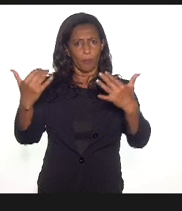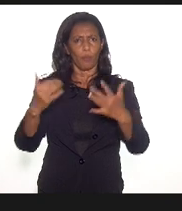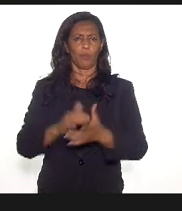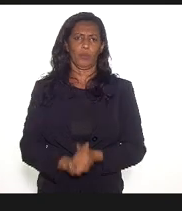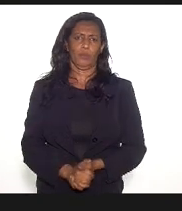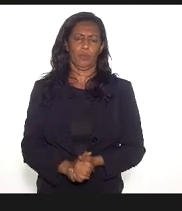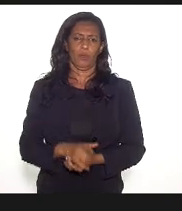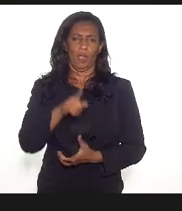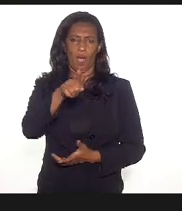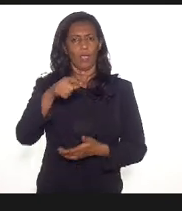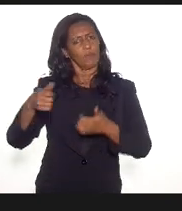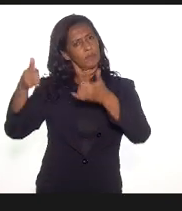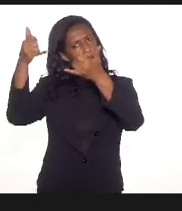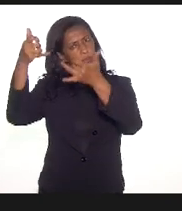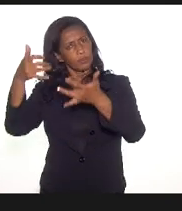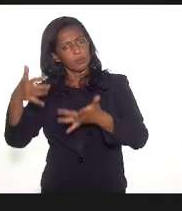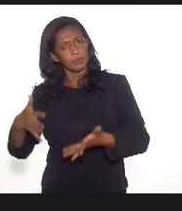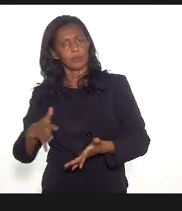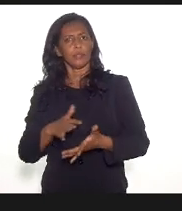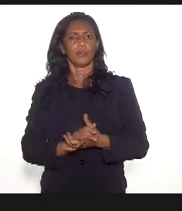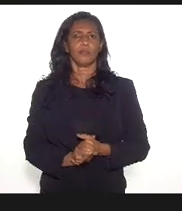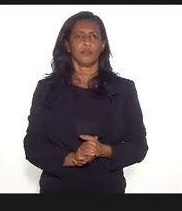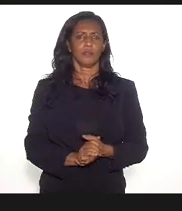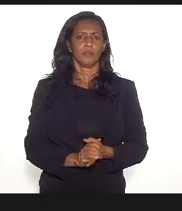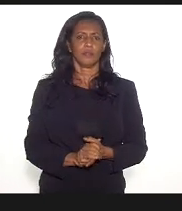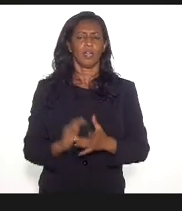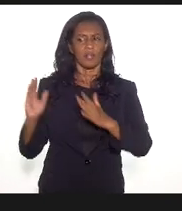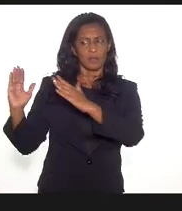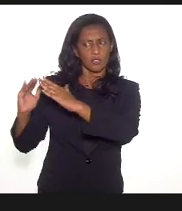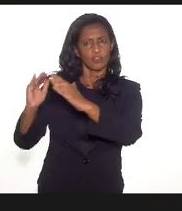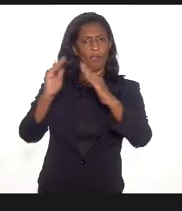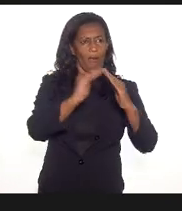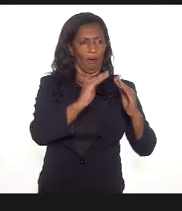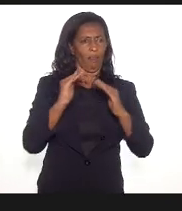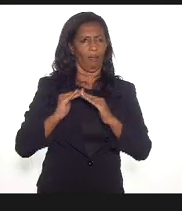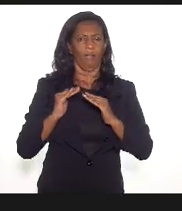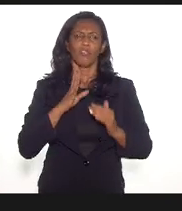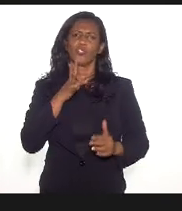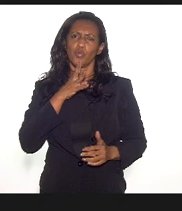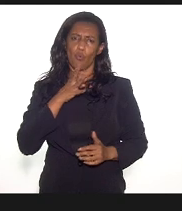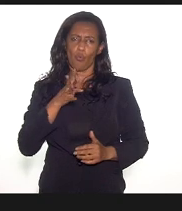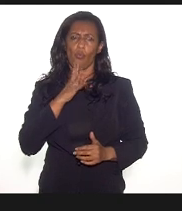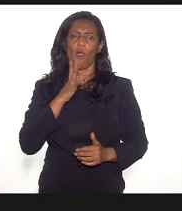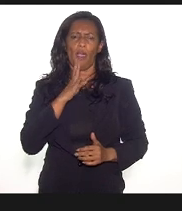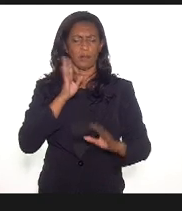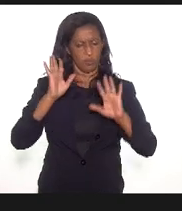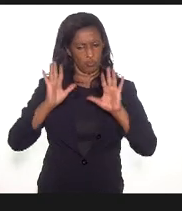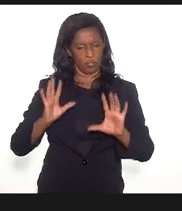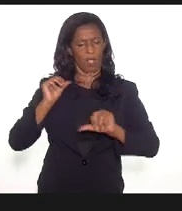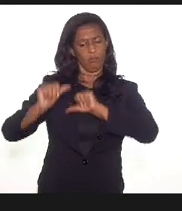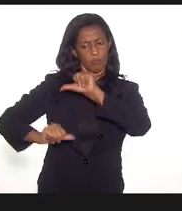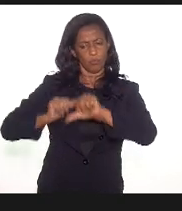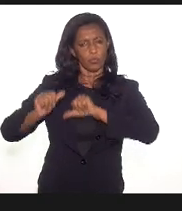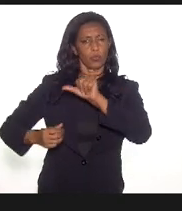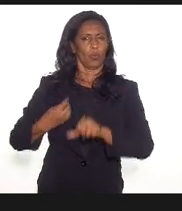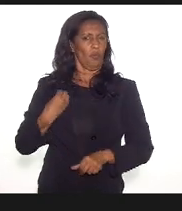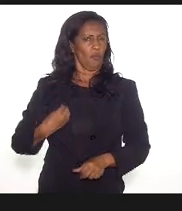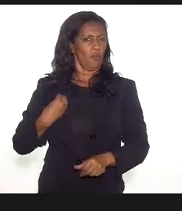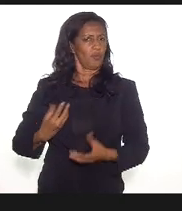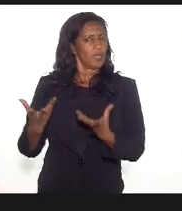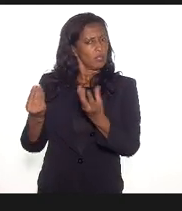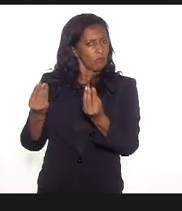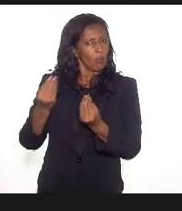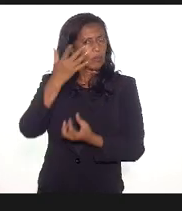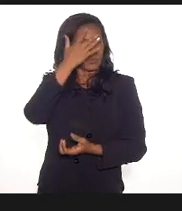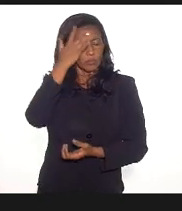relatos, fatos e essas casas aí que a gente conhece, imensa, que já reabilitou milhares e milhares de